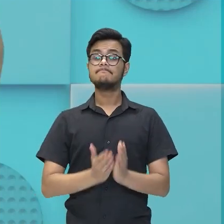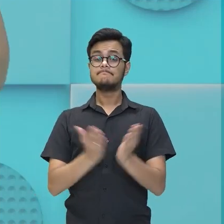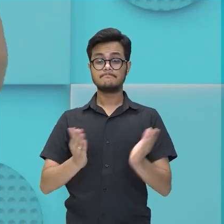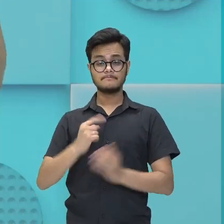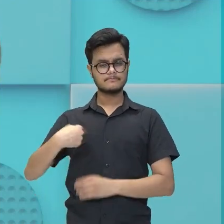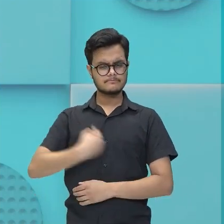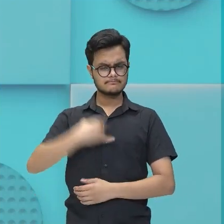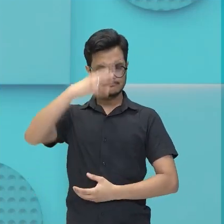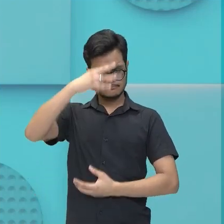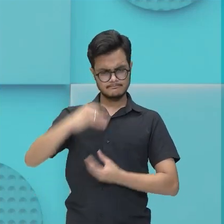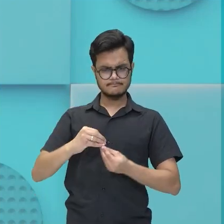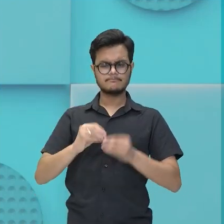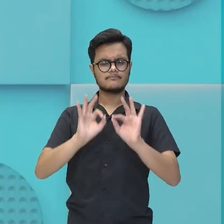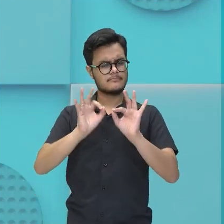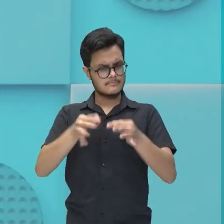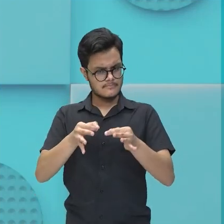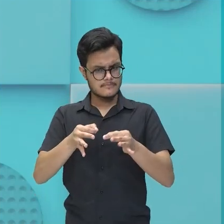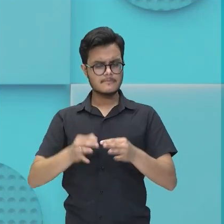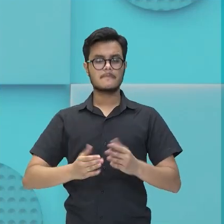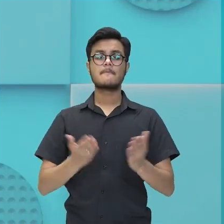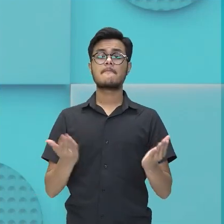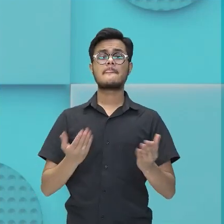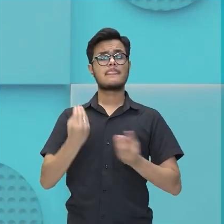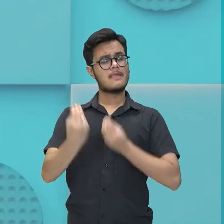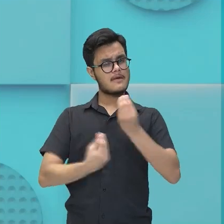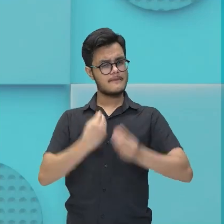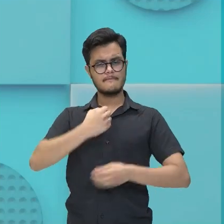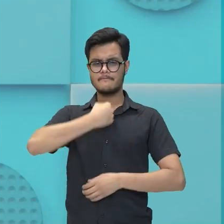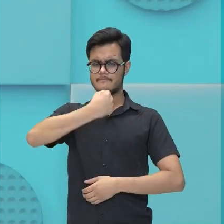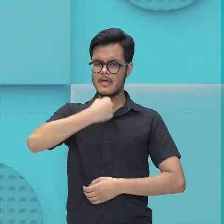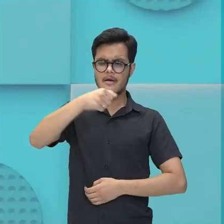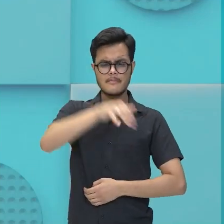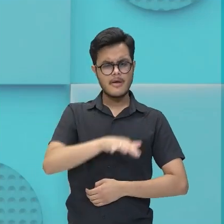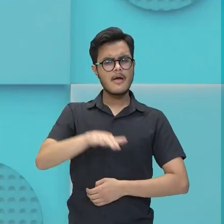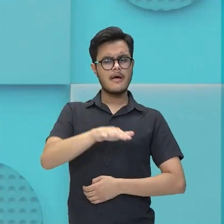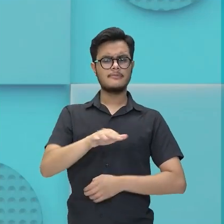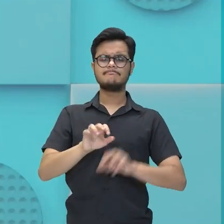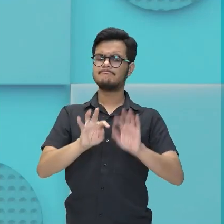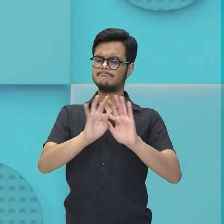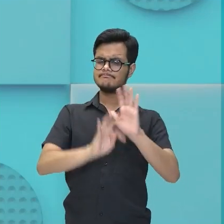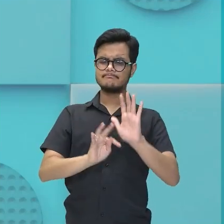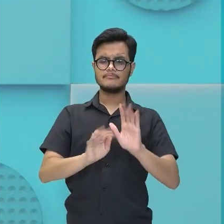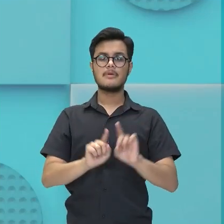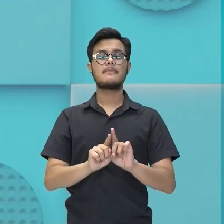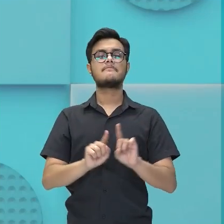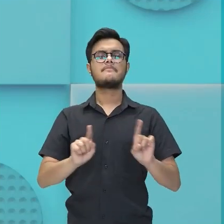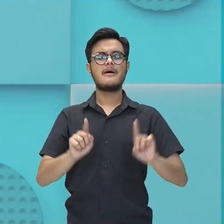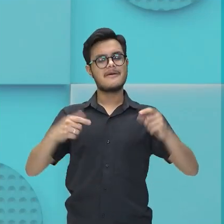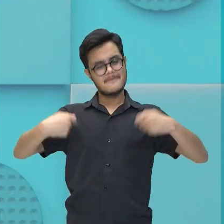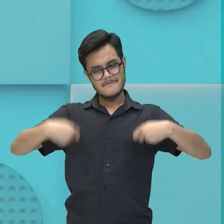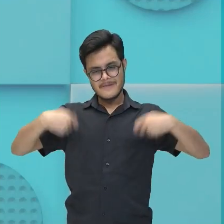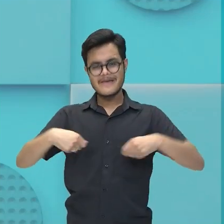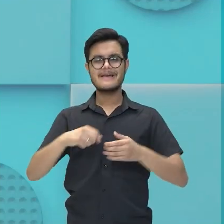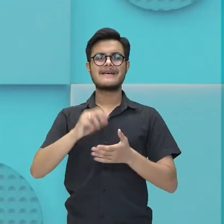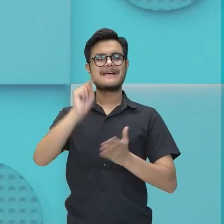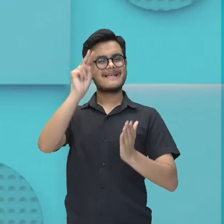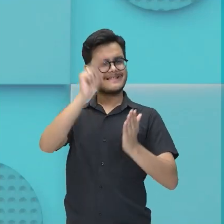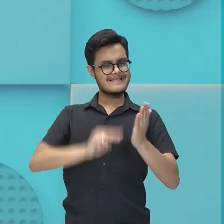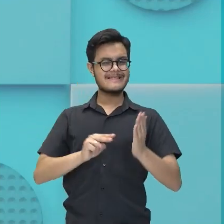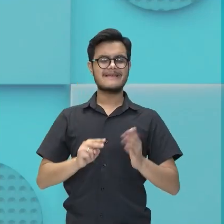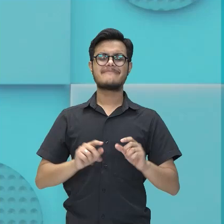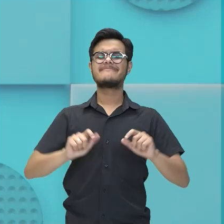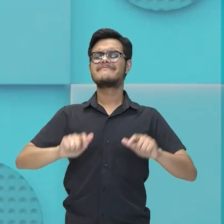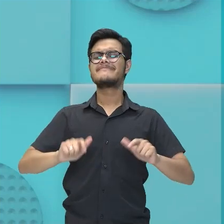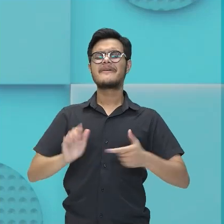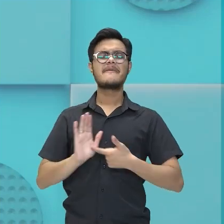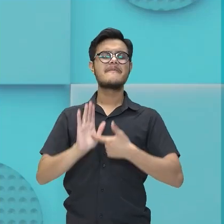possa entender essa reportagem, para que a gente possa compreender bem esse gênero, claro que nós vamos fazer a leitura de uma reportagem. Então,